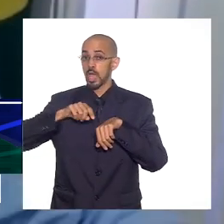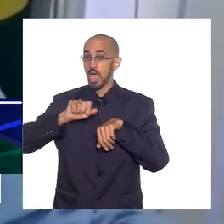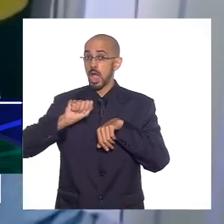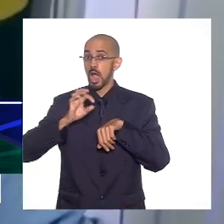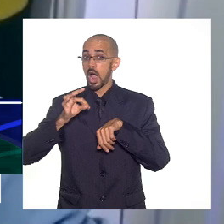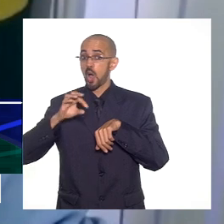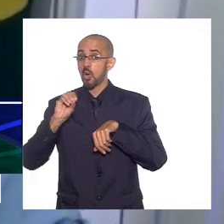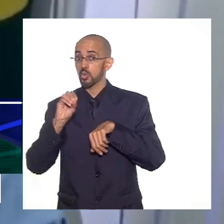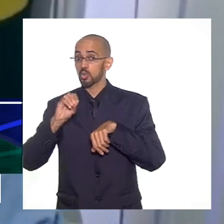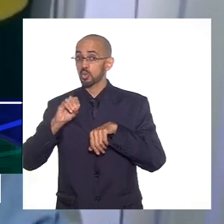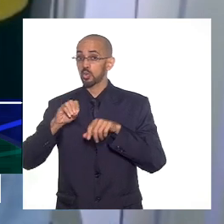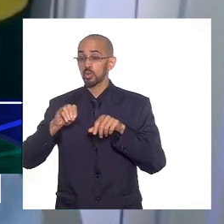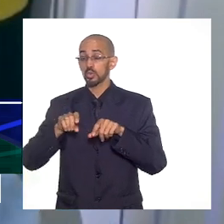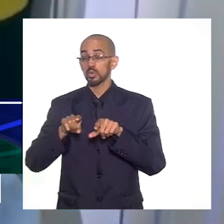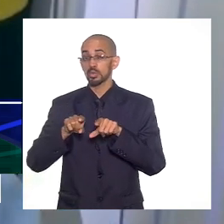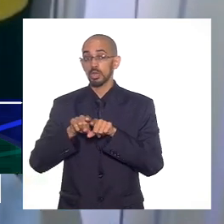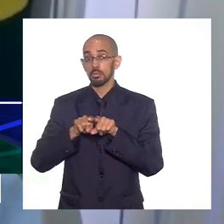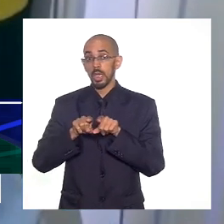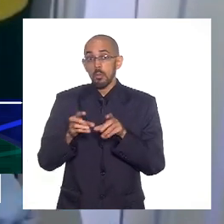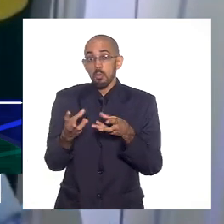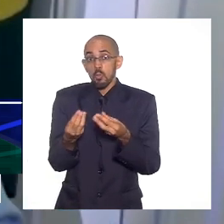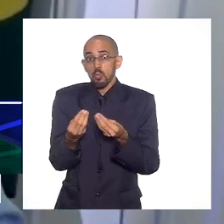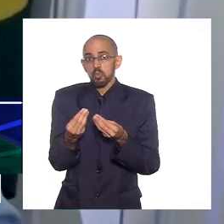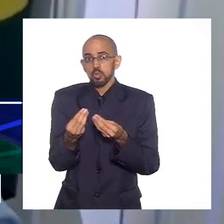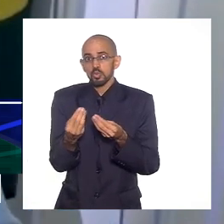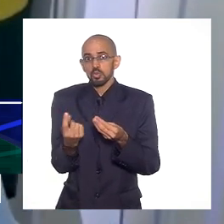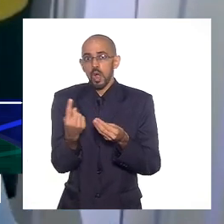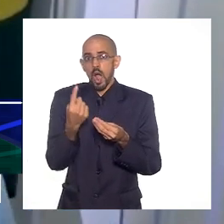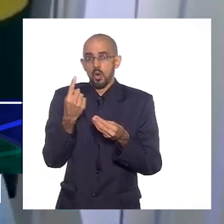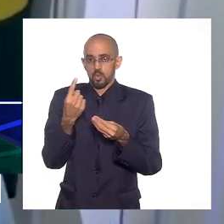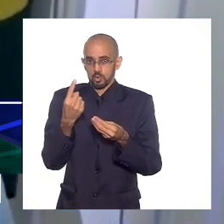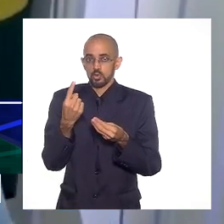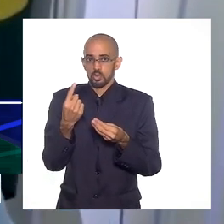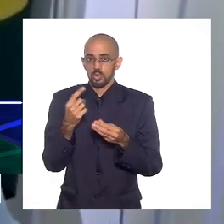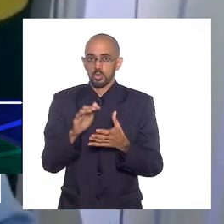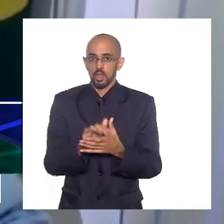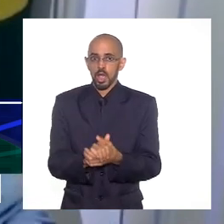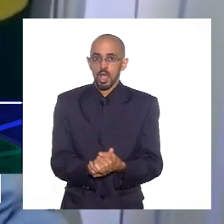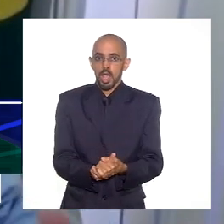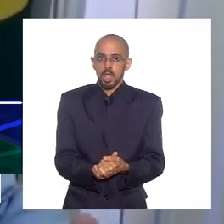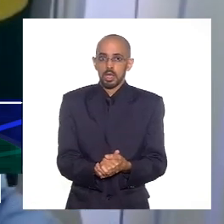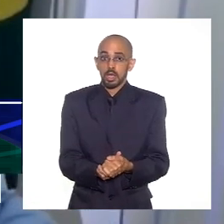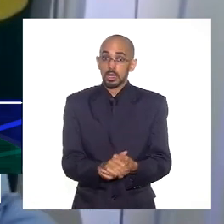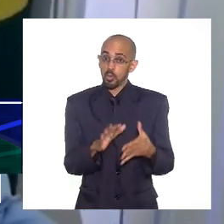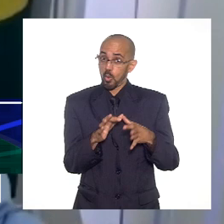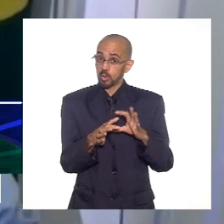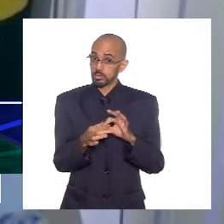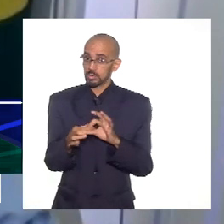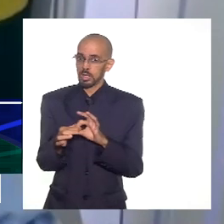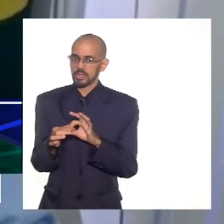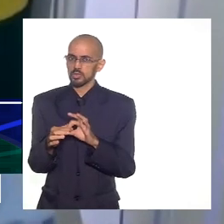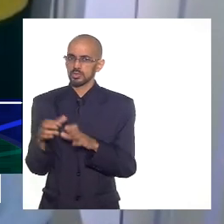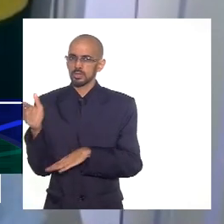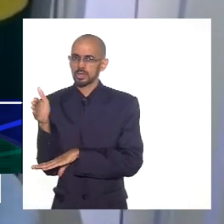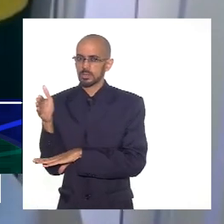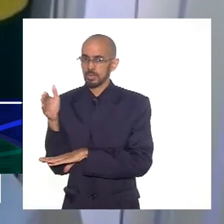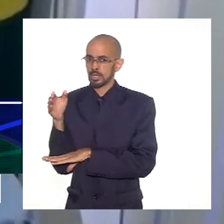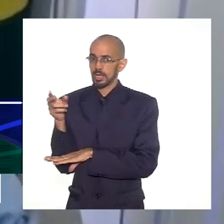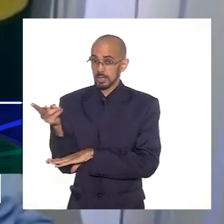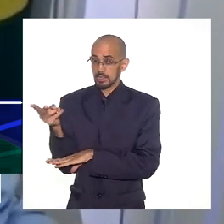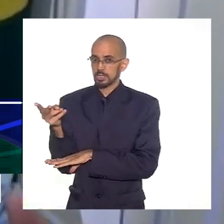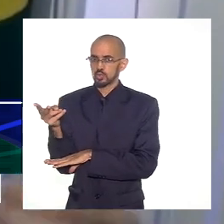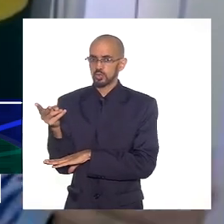e risco muito alto, respectivamente. Nesses cenários, em qualquer município, em qualquer